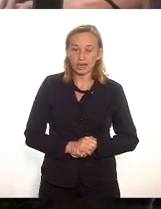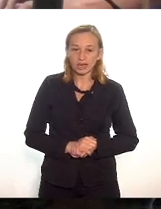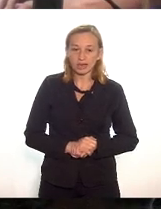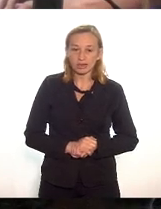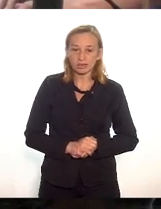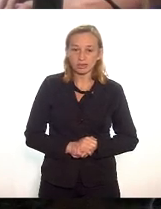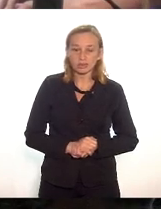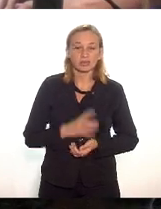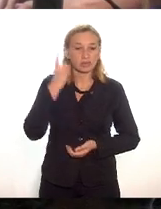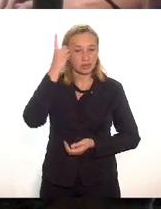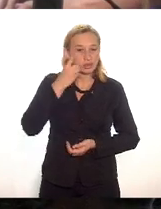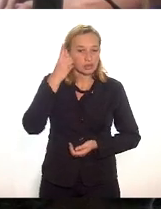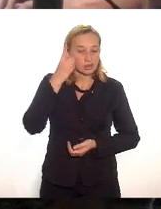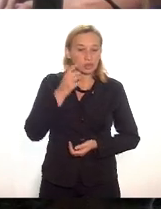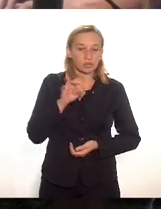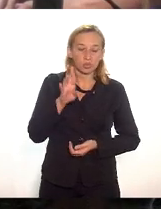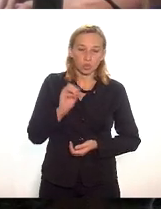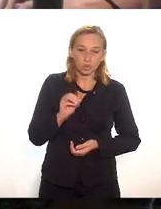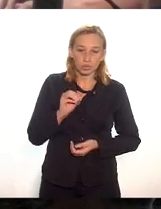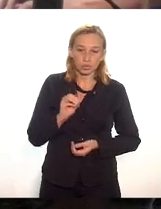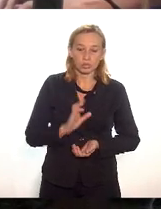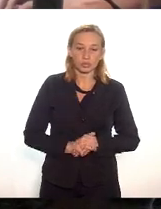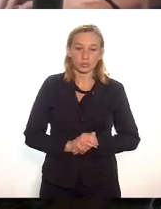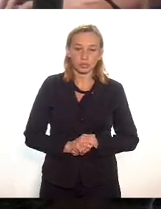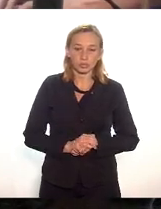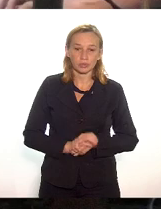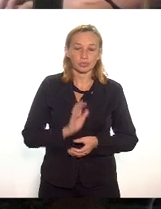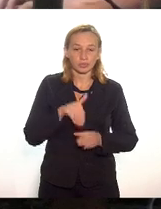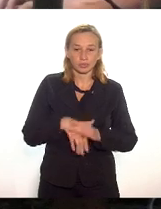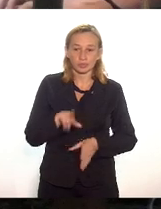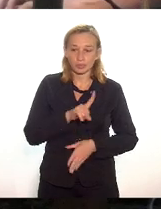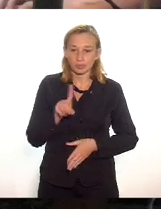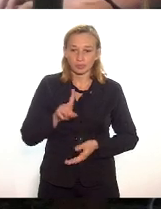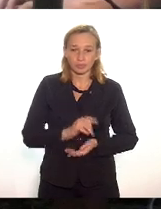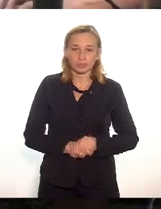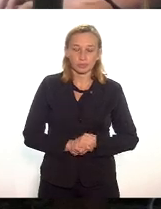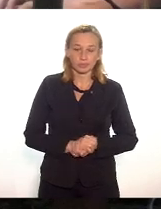Deputado Bruno Dauari votou não.